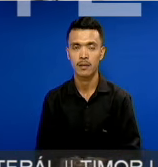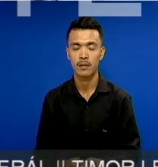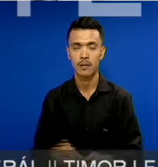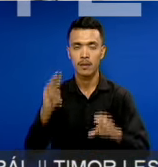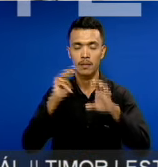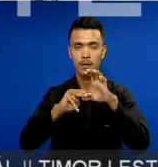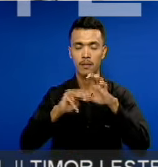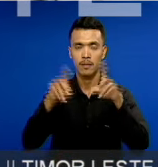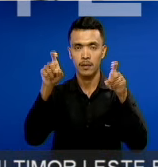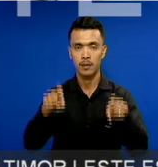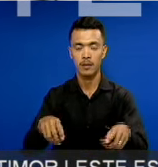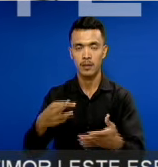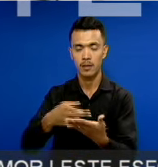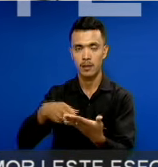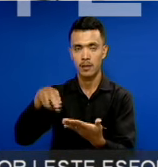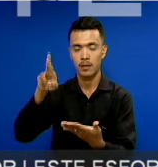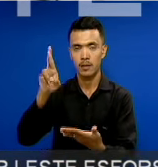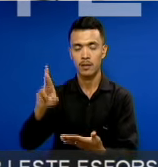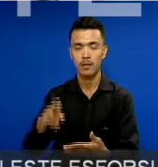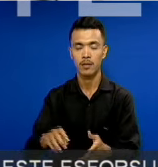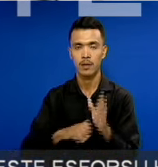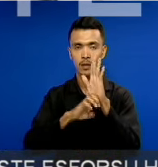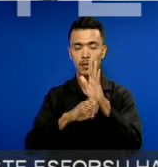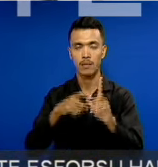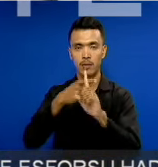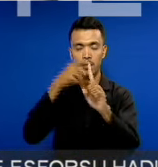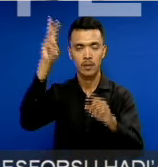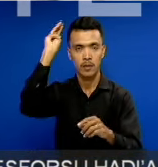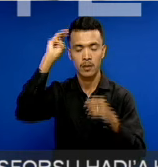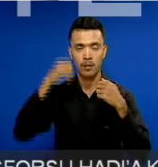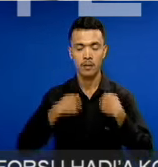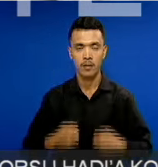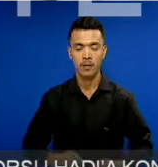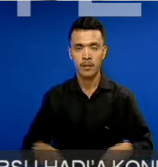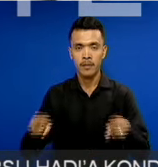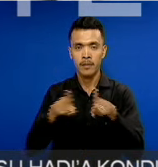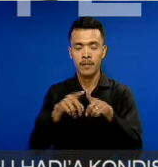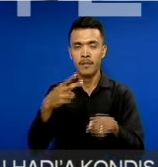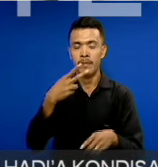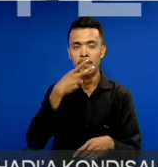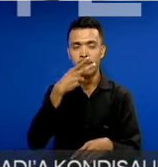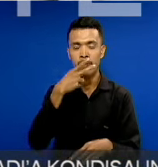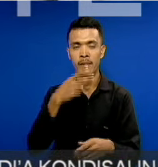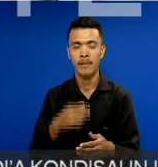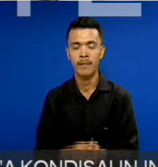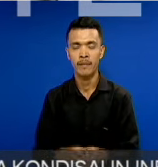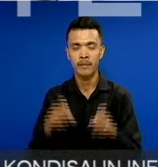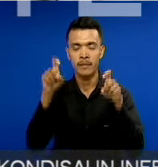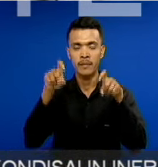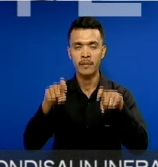mercar rias nebe persija e licenciamento. Por exemplo, o Ministério Saúde, cigarro, a tabaco, SEC, né?